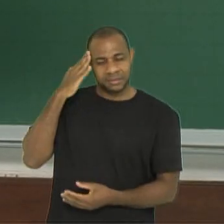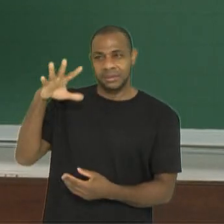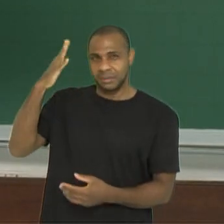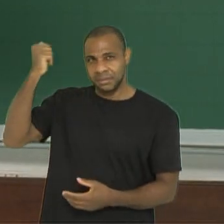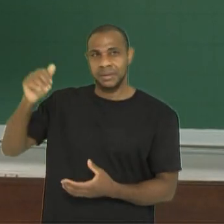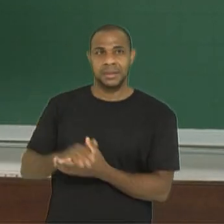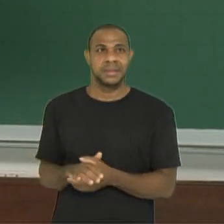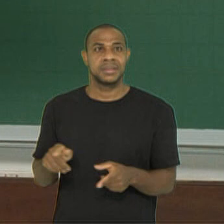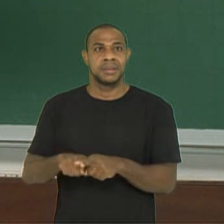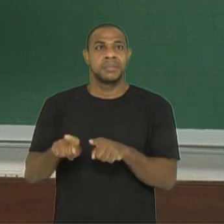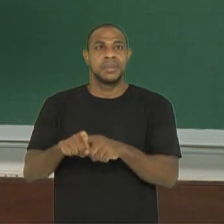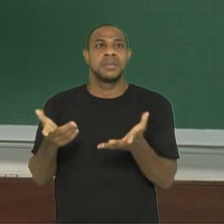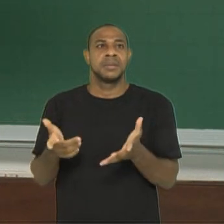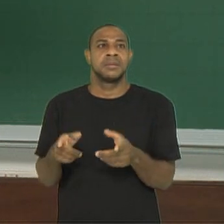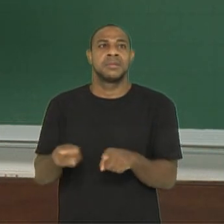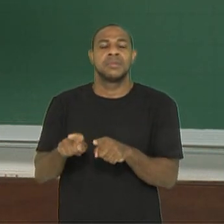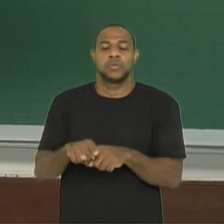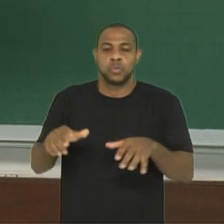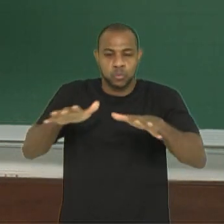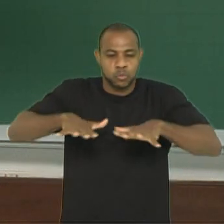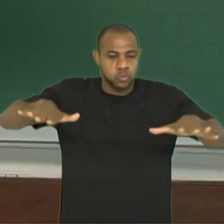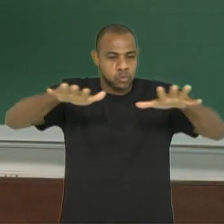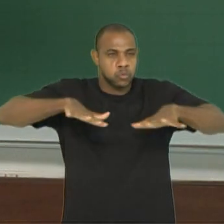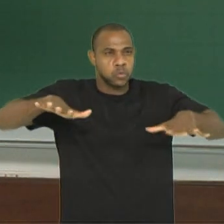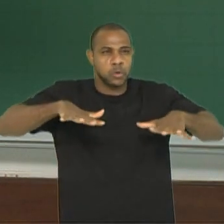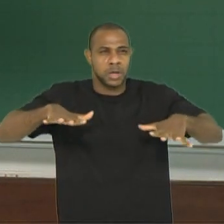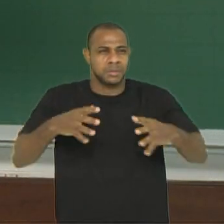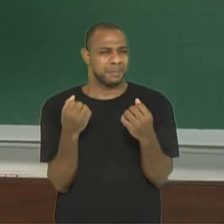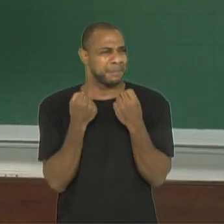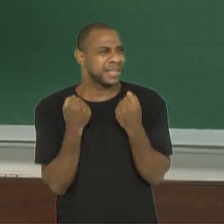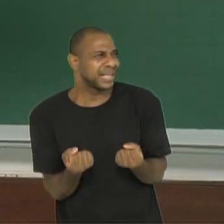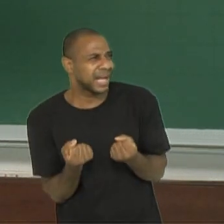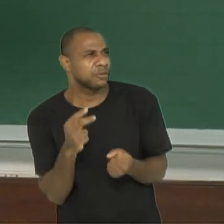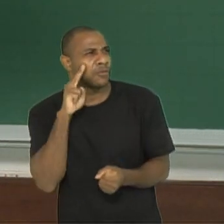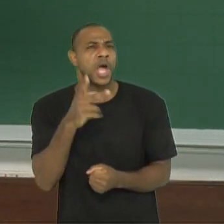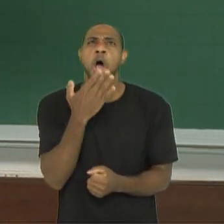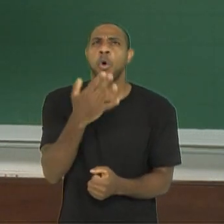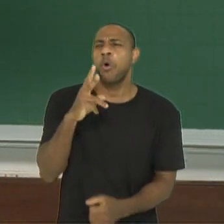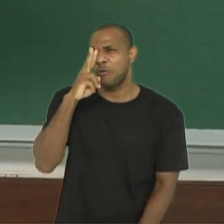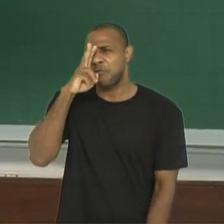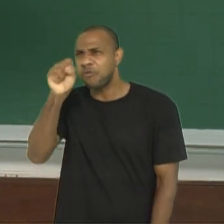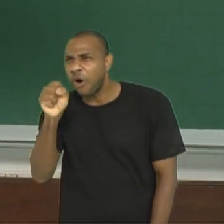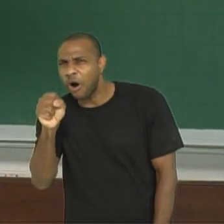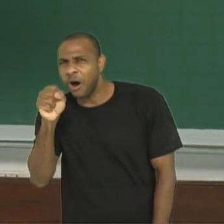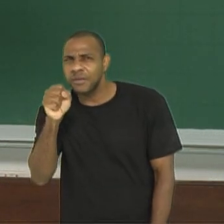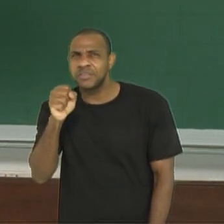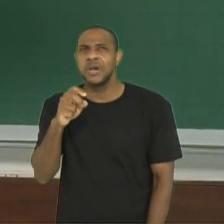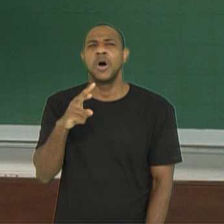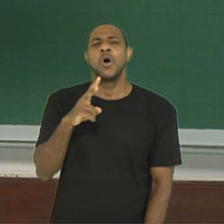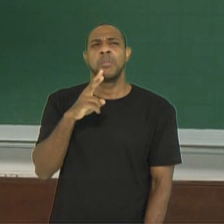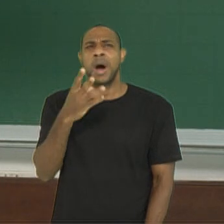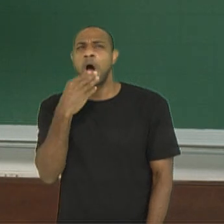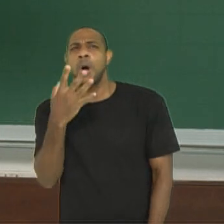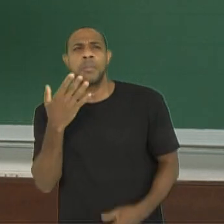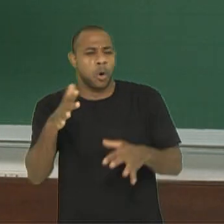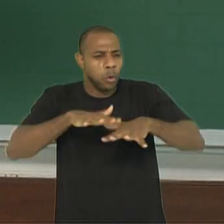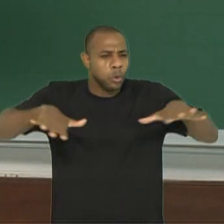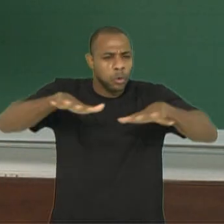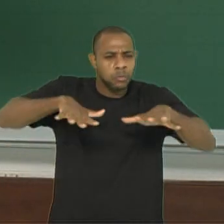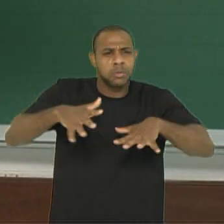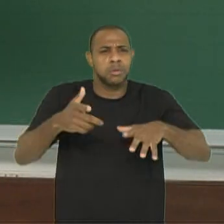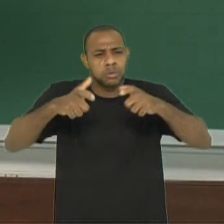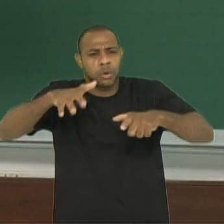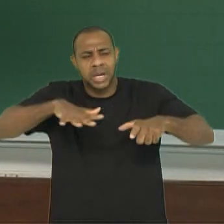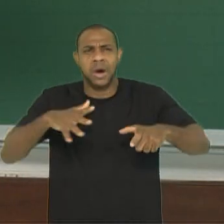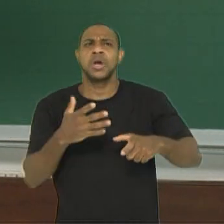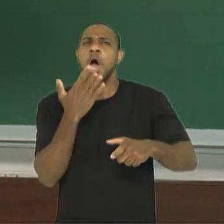criar atmosfera, por exemplo, um ambiente que você sente que é mais pesado, um ambiente que você sente que é mais tranquilo, suave. Informar também,